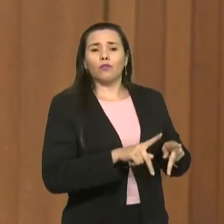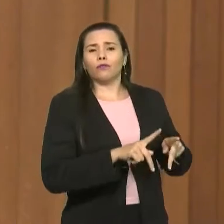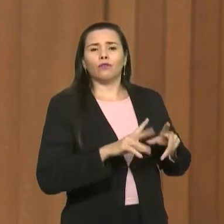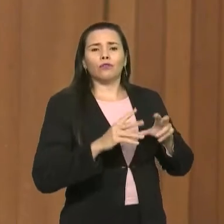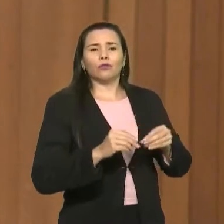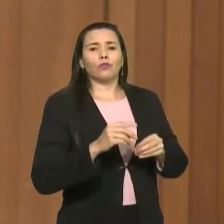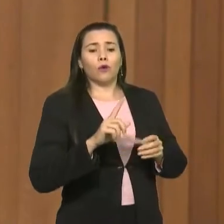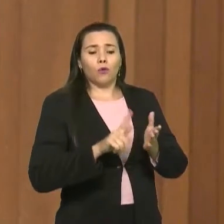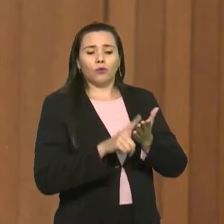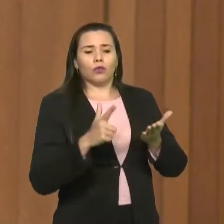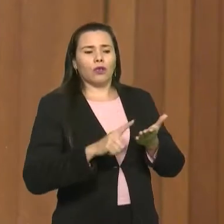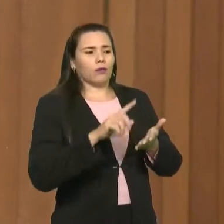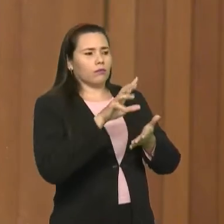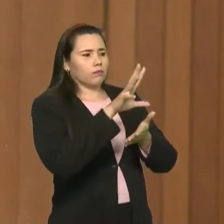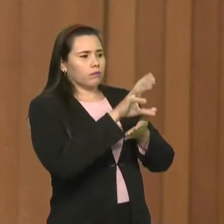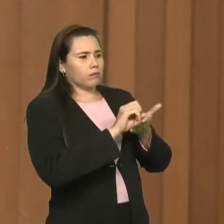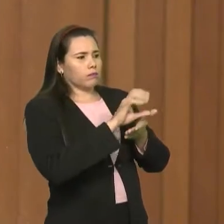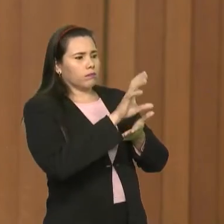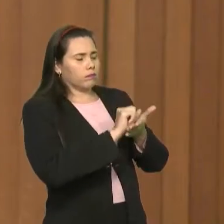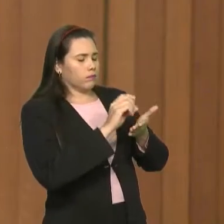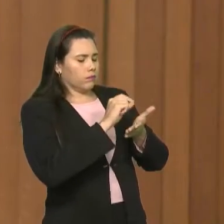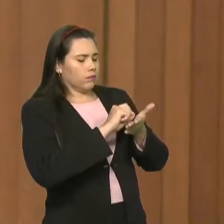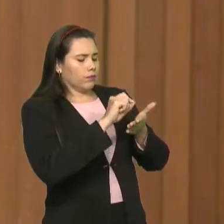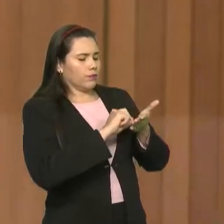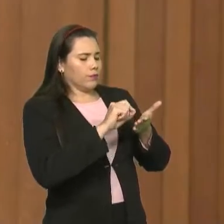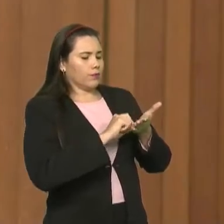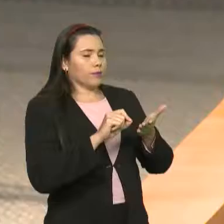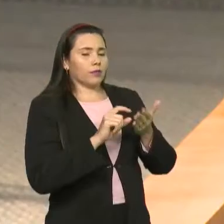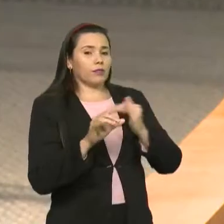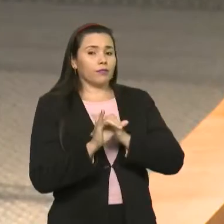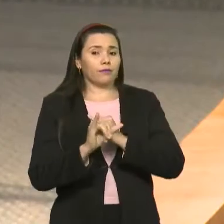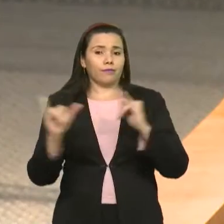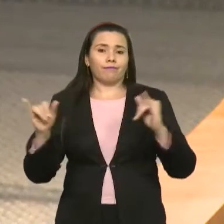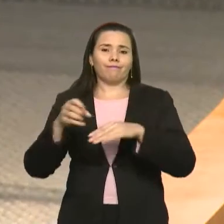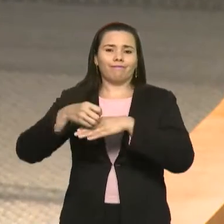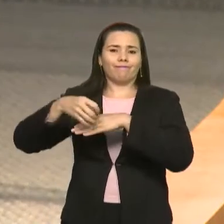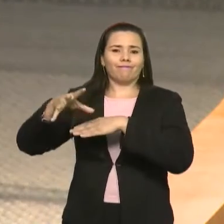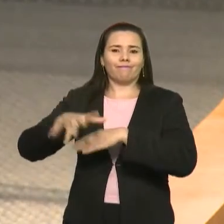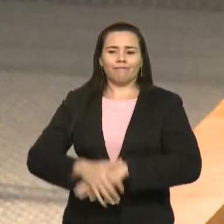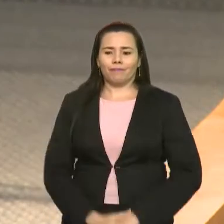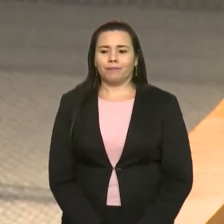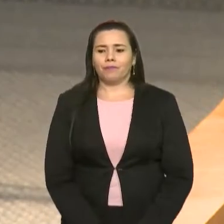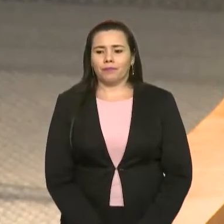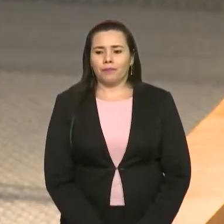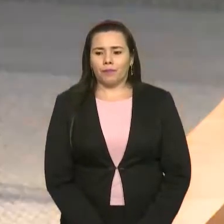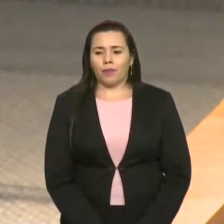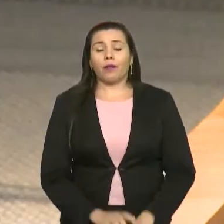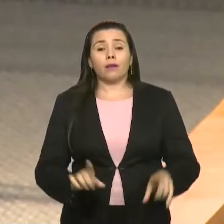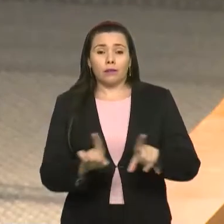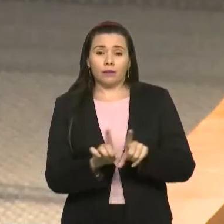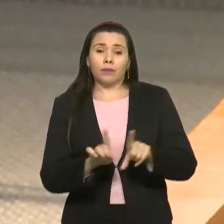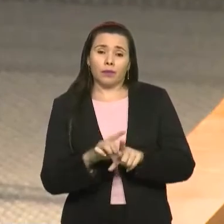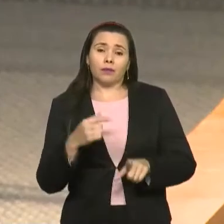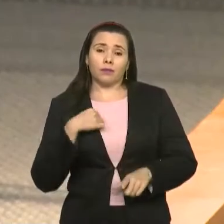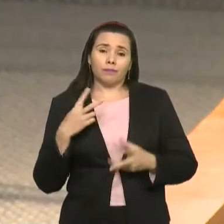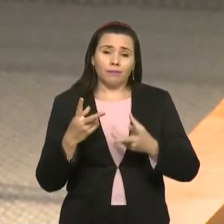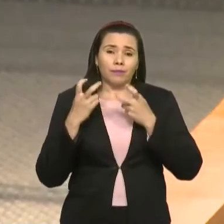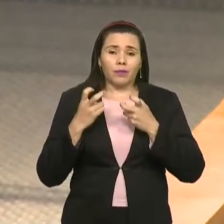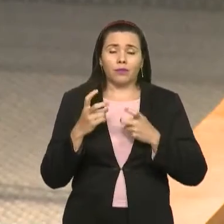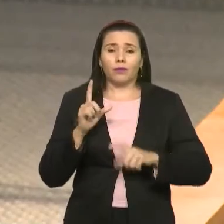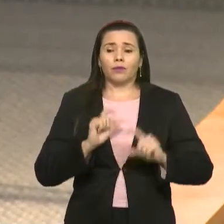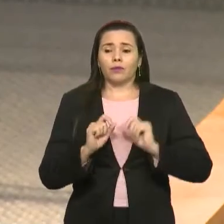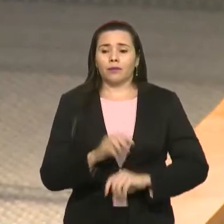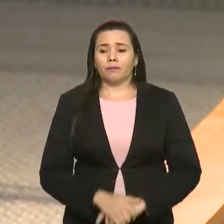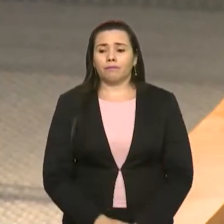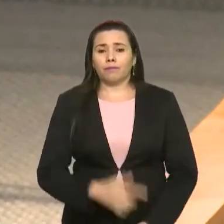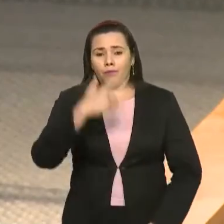do povo do Maranhão. Mas também, senhor presidente, eu vi pessoas como eu, e aqui retrato